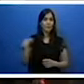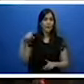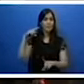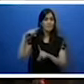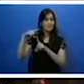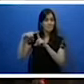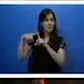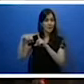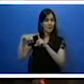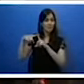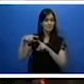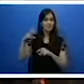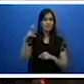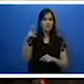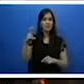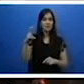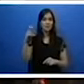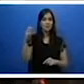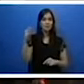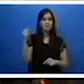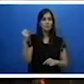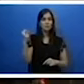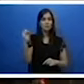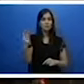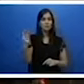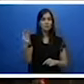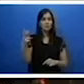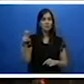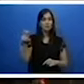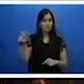mais 525.